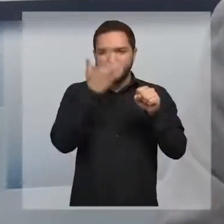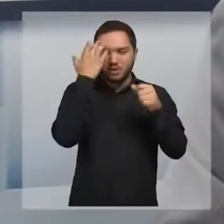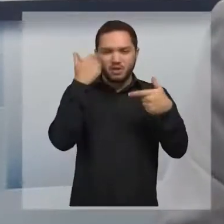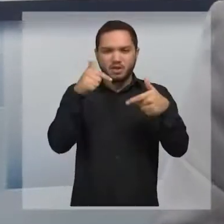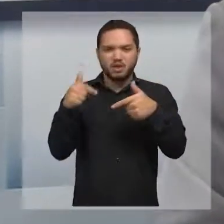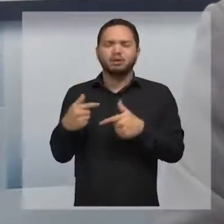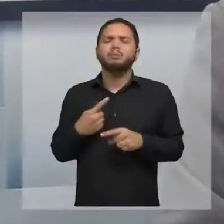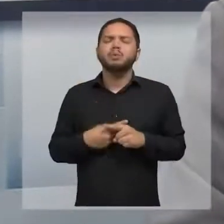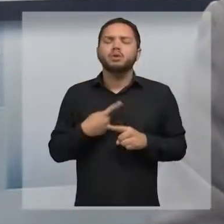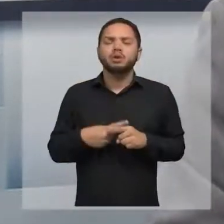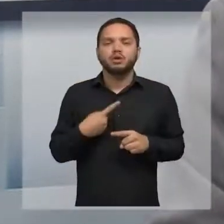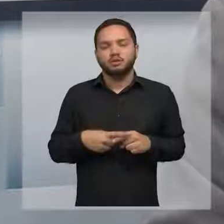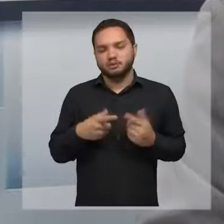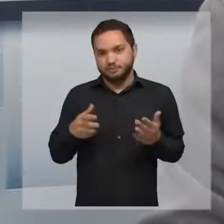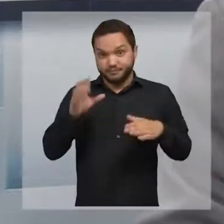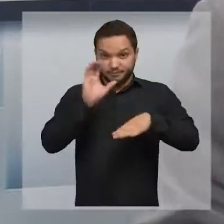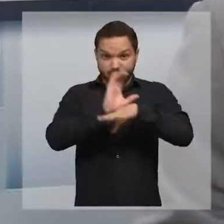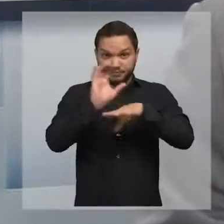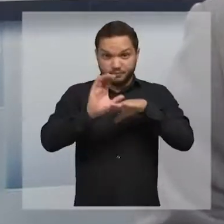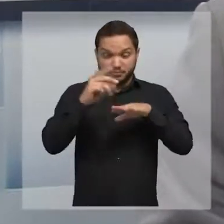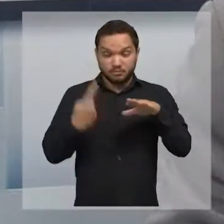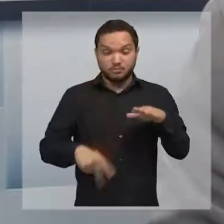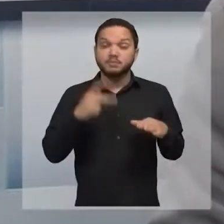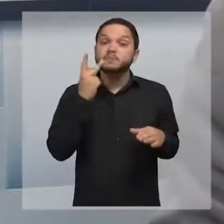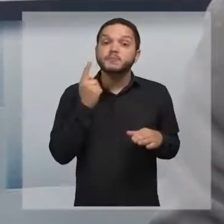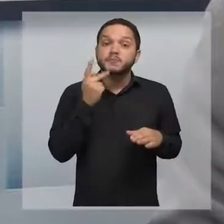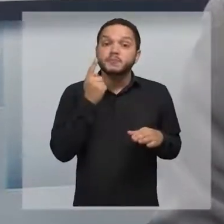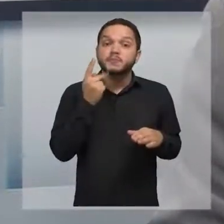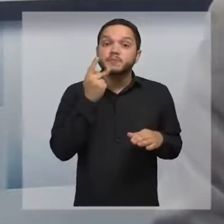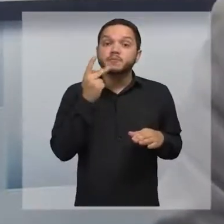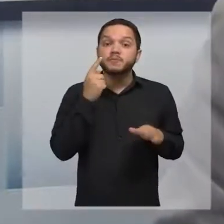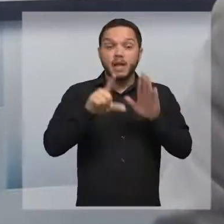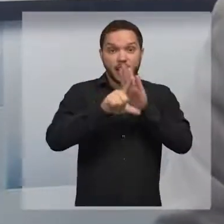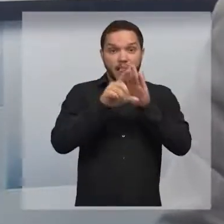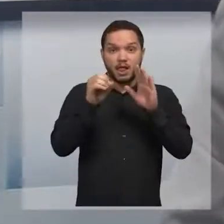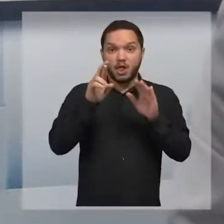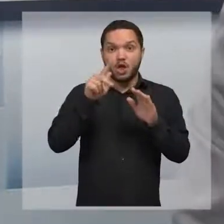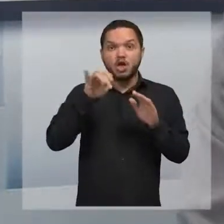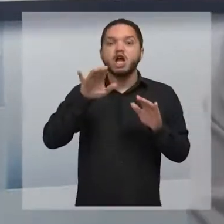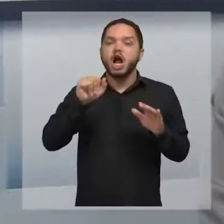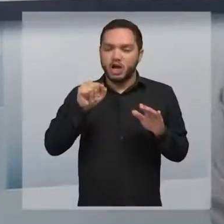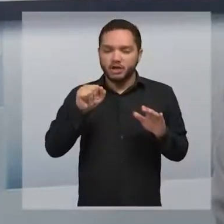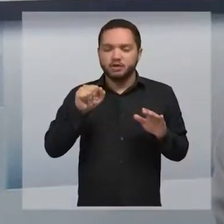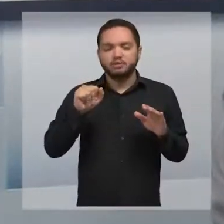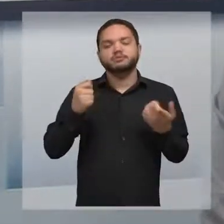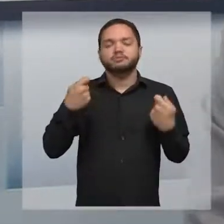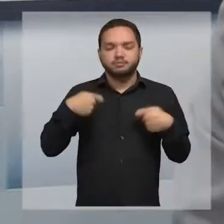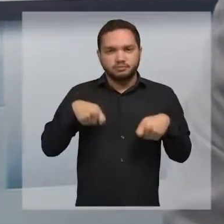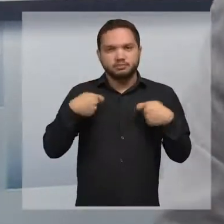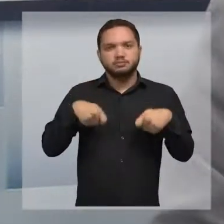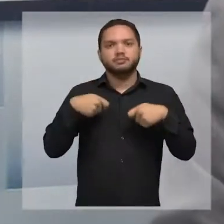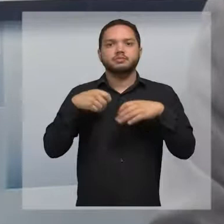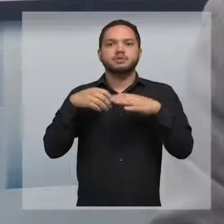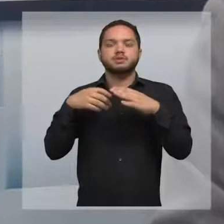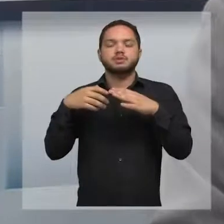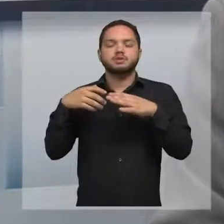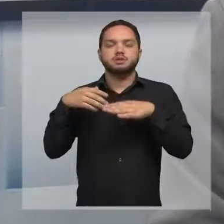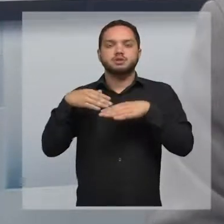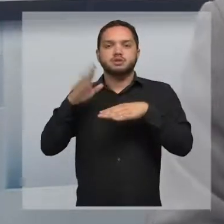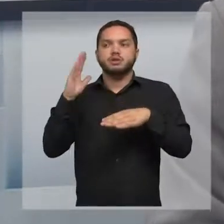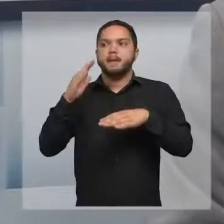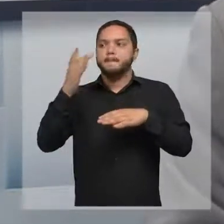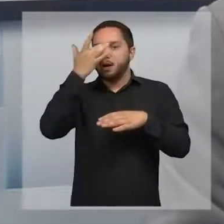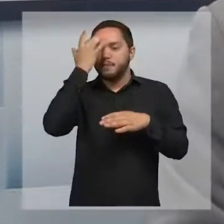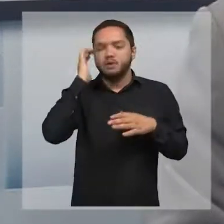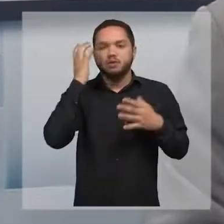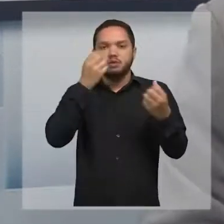complementares. E por que são? Porque a nossa Constituição Municipal, nossa lei orgânica diz que determinadas matérias devem ter maior consenso.